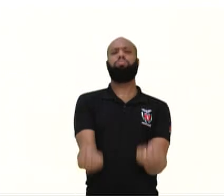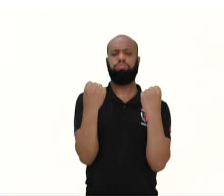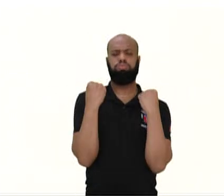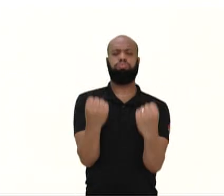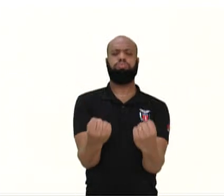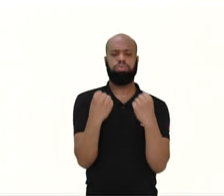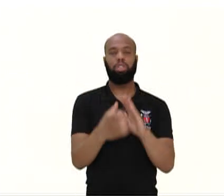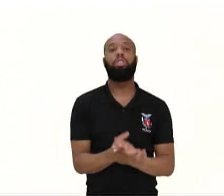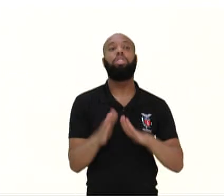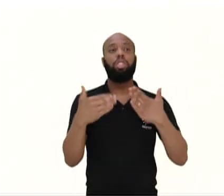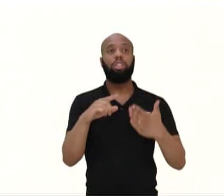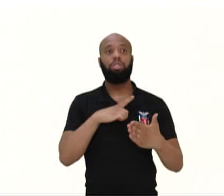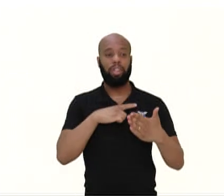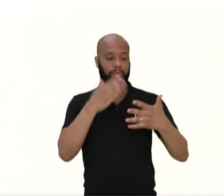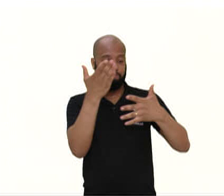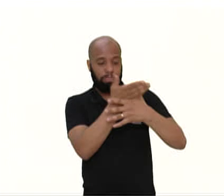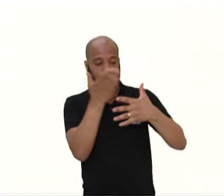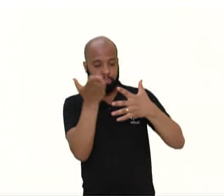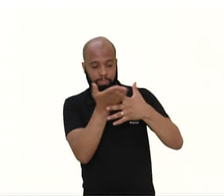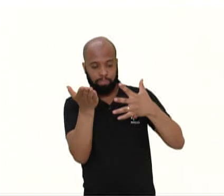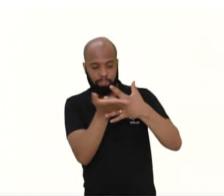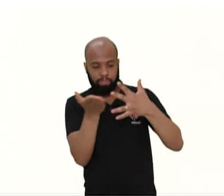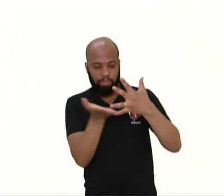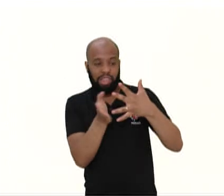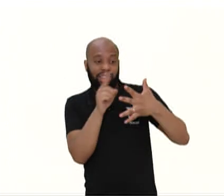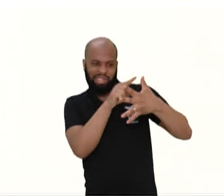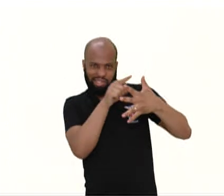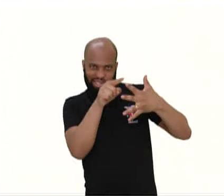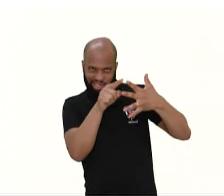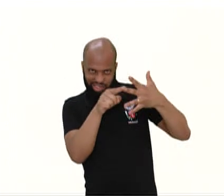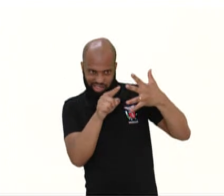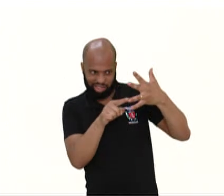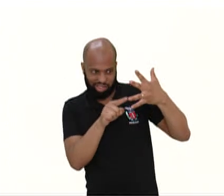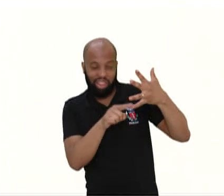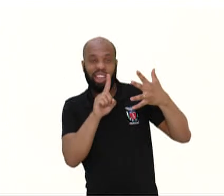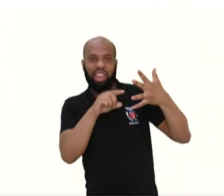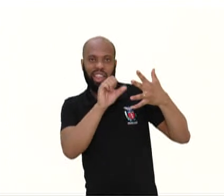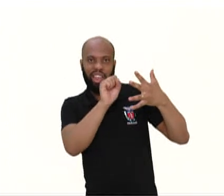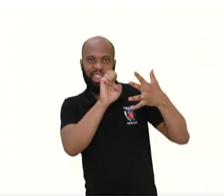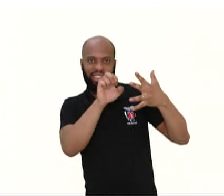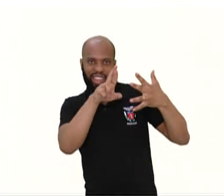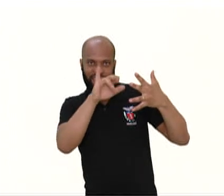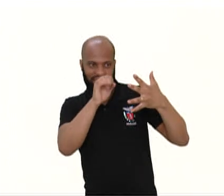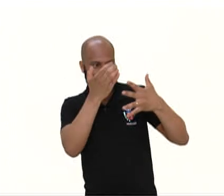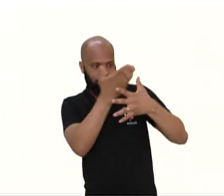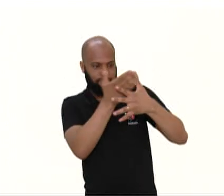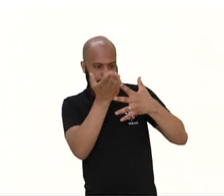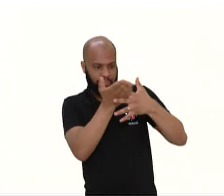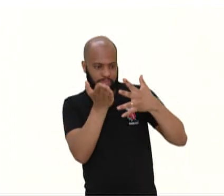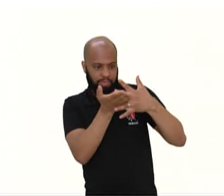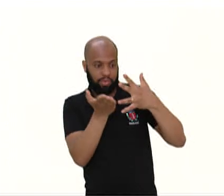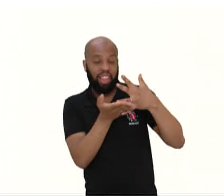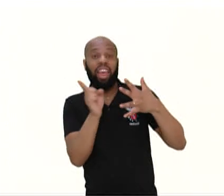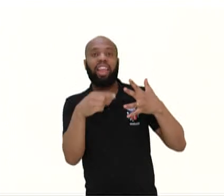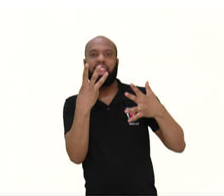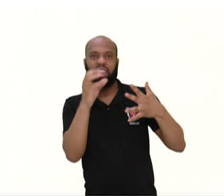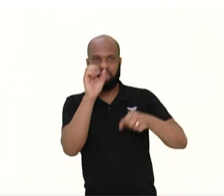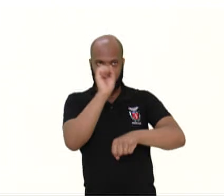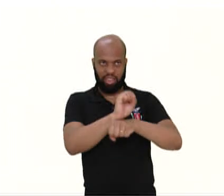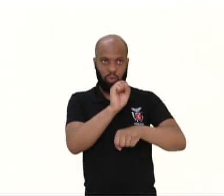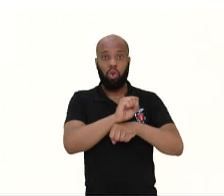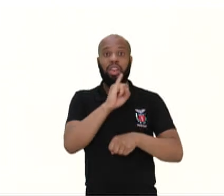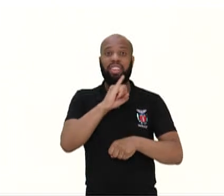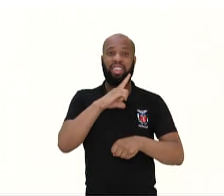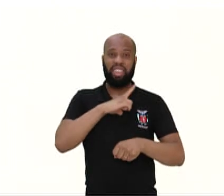musculação. Então, entre as séries, quando eu falo de treino de resistência, 30 segundos em média. Treino para hipertrofia muscular, 30